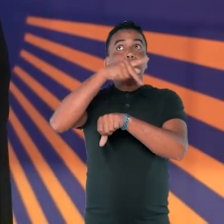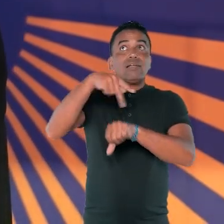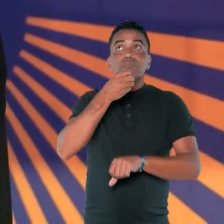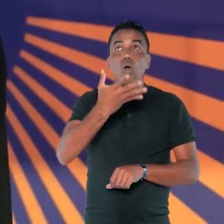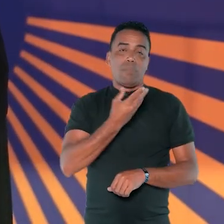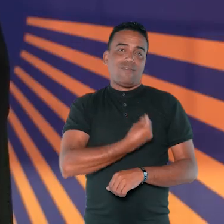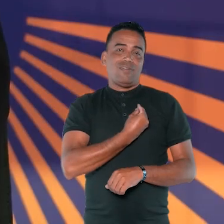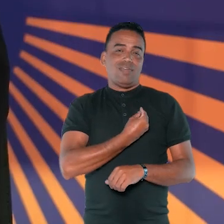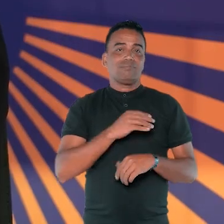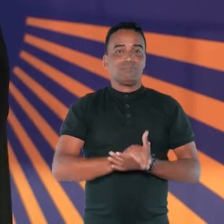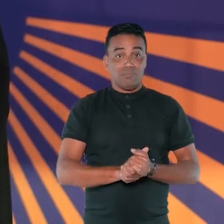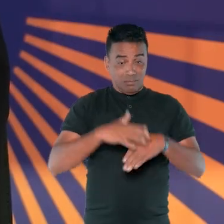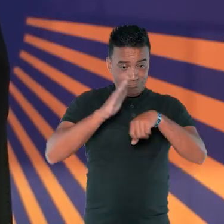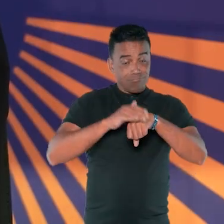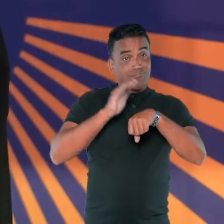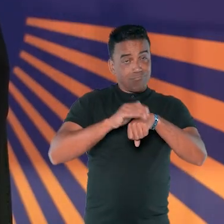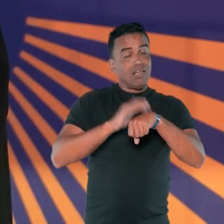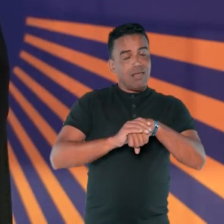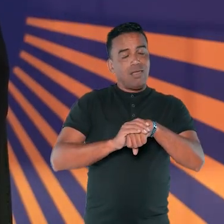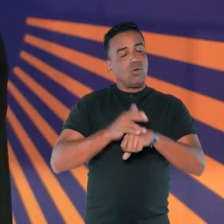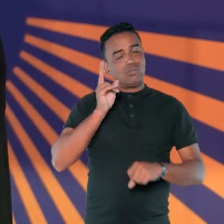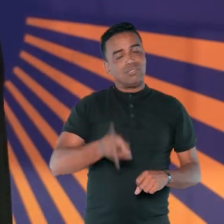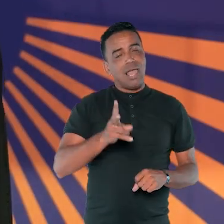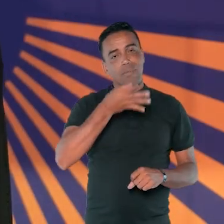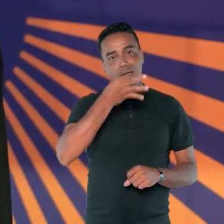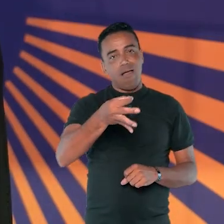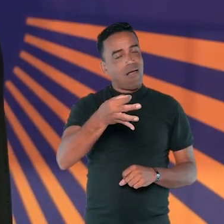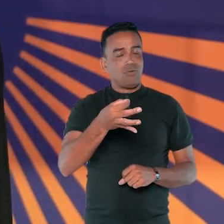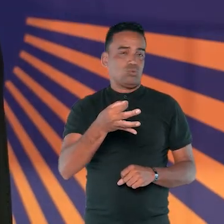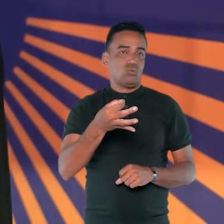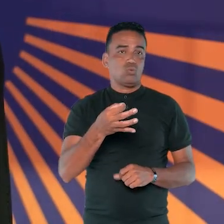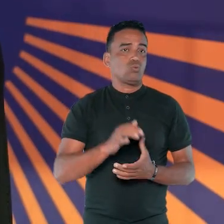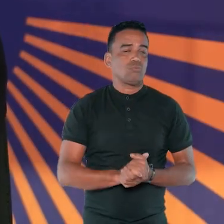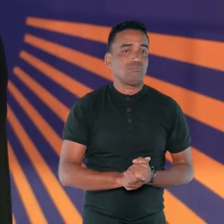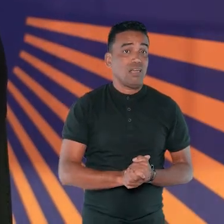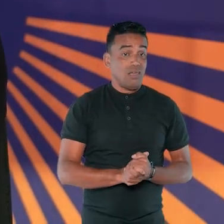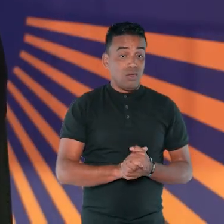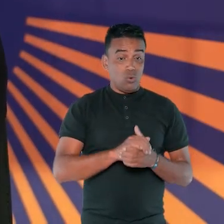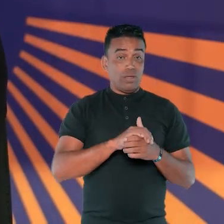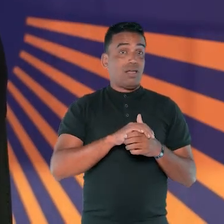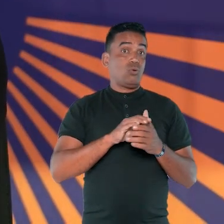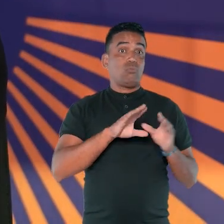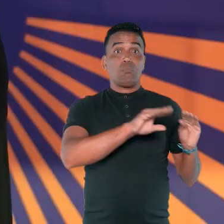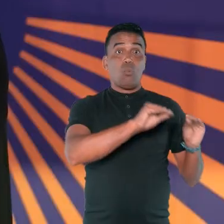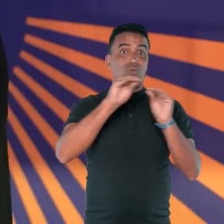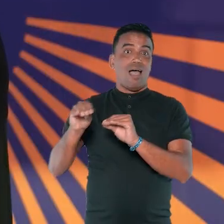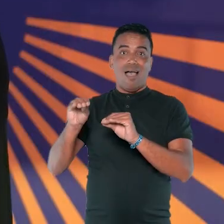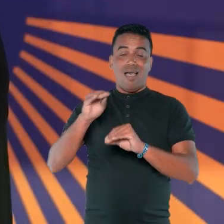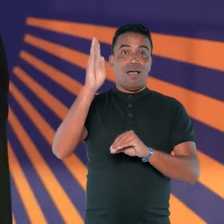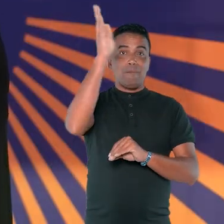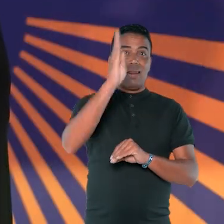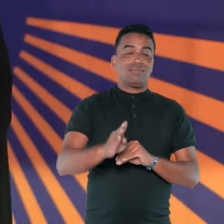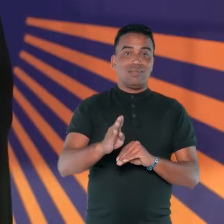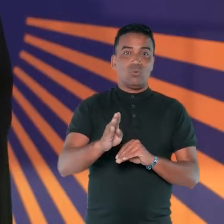Da minha parte, eu sempre acho que eu não quero mudar do Brasil. Eu quero muito